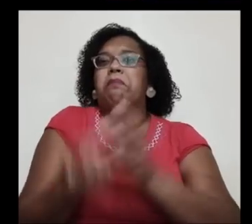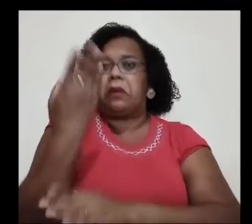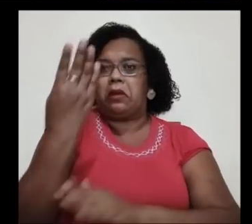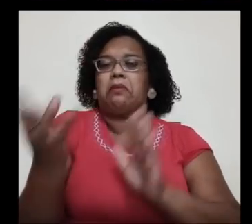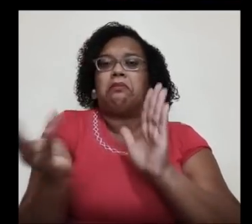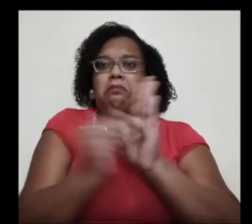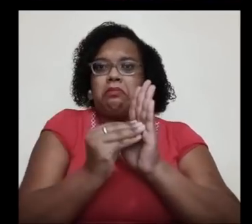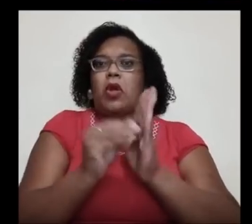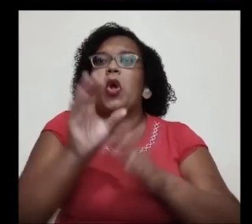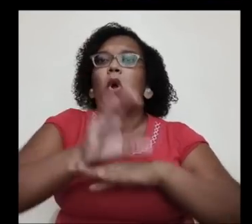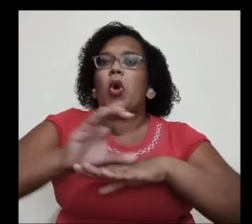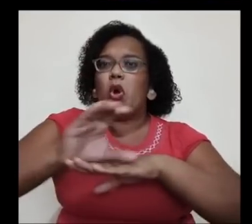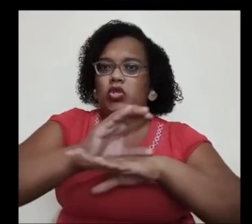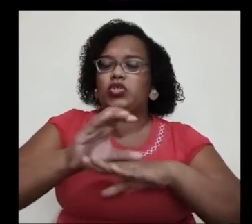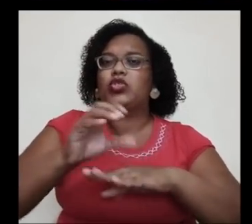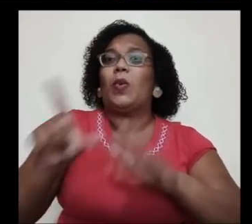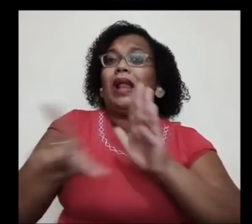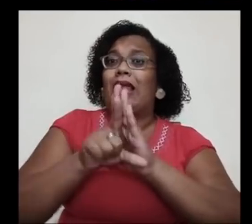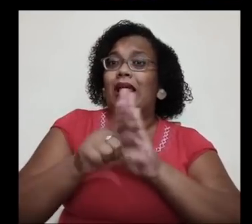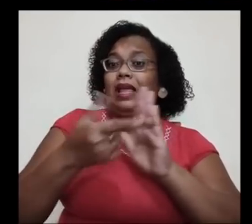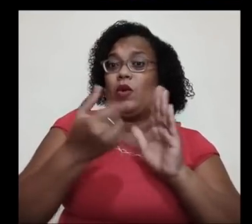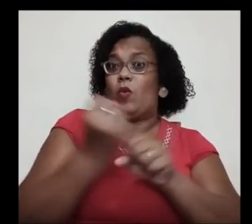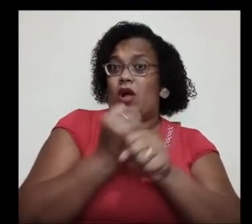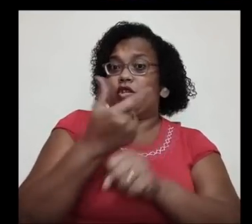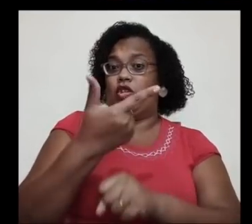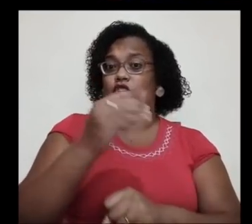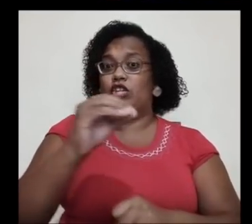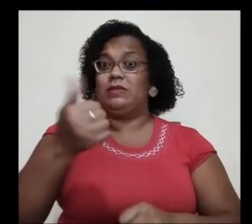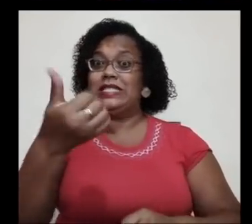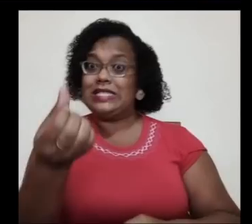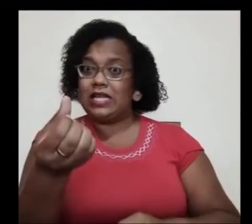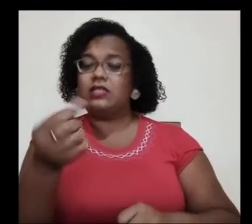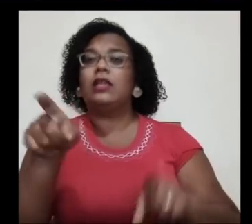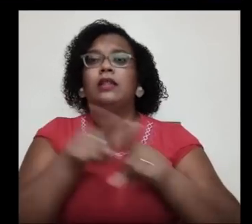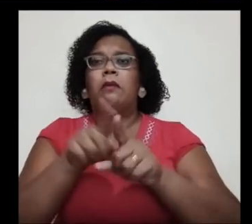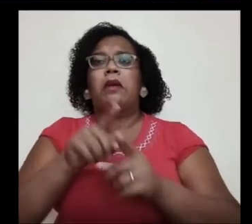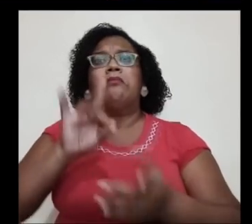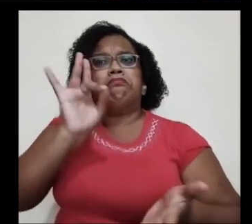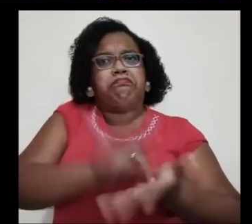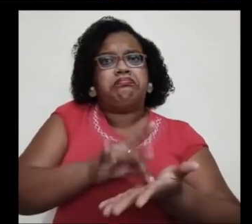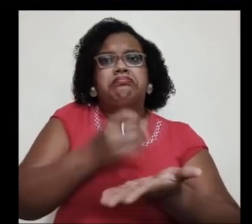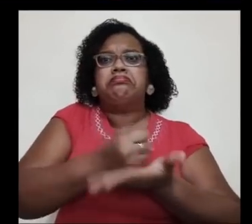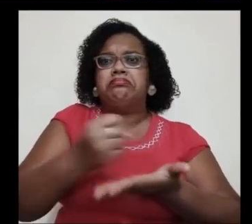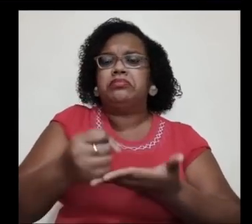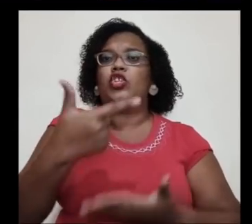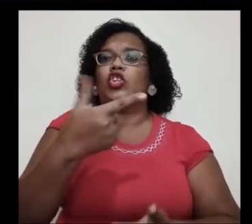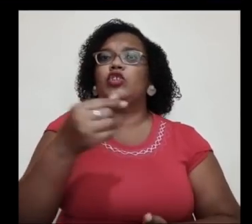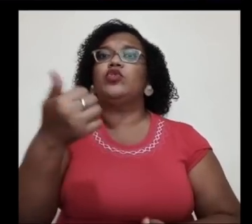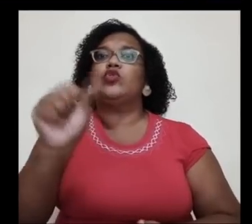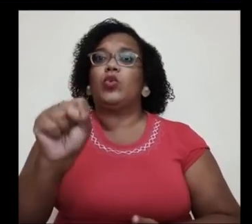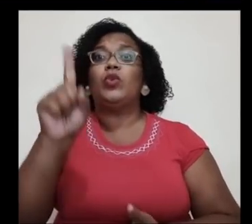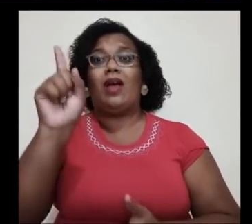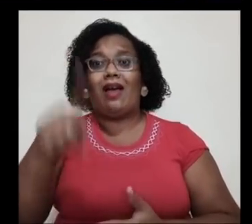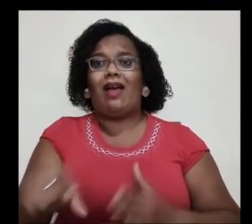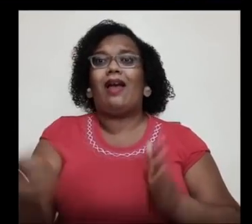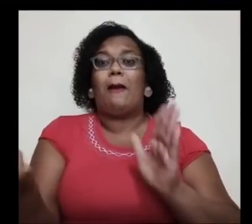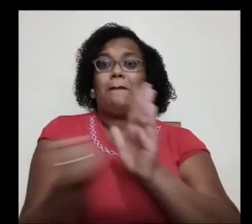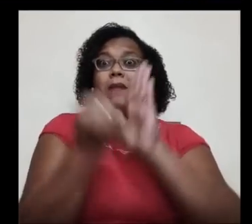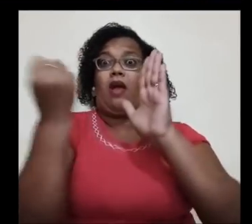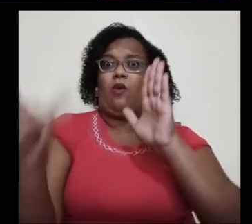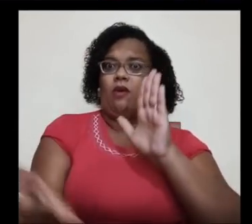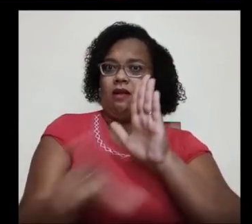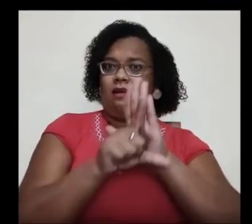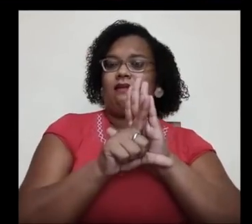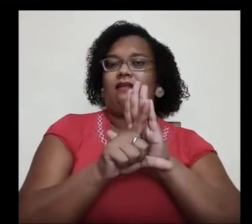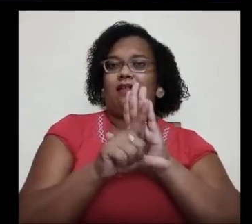Marco Legal da Ciência e Tecnologia. Infelizmente, ele está sendo pouco utilizado, utilizado precariamente ainda. E é um esforço